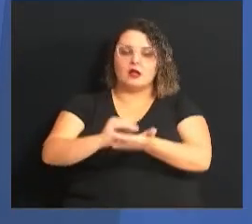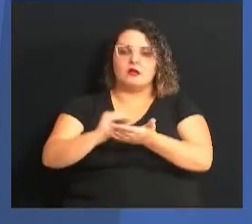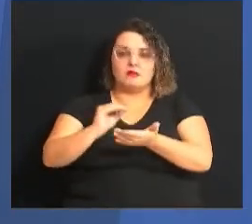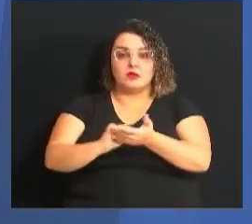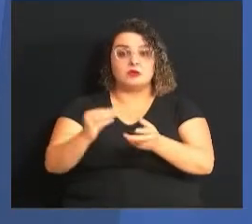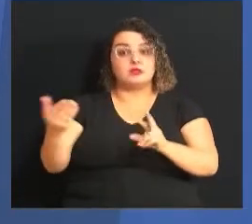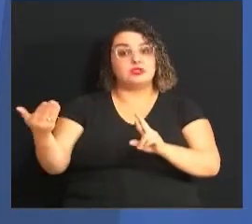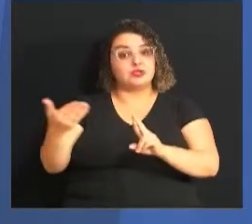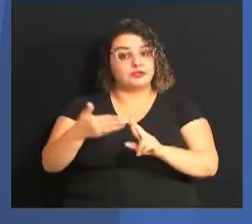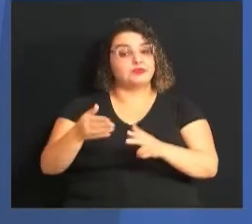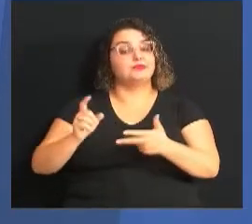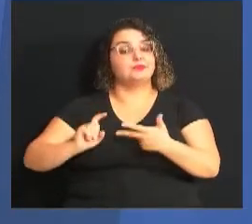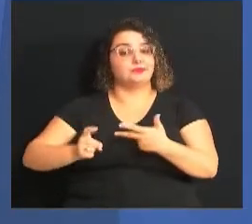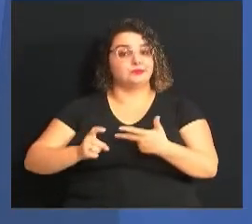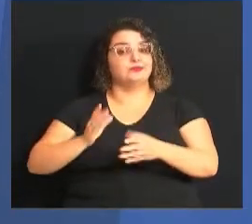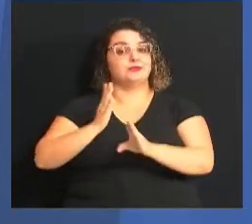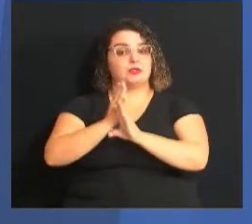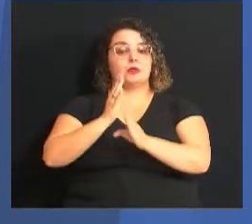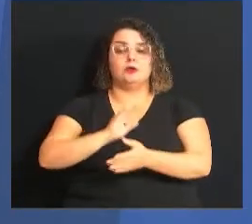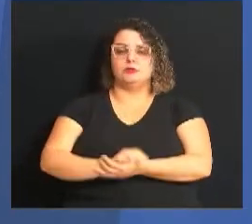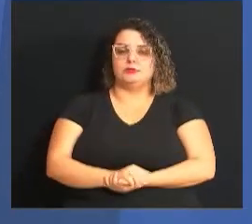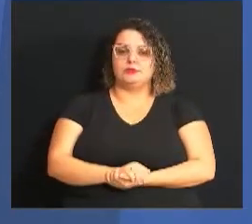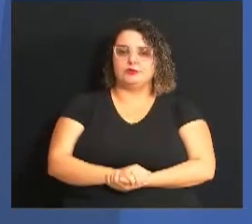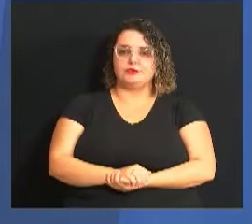do Executivo nos encontros.